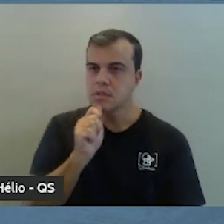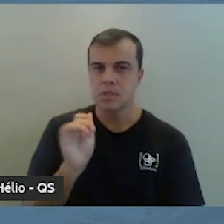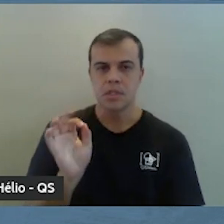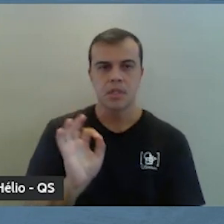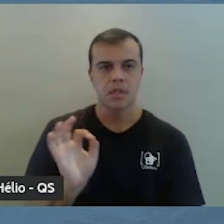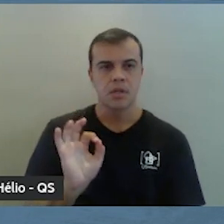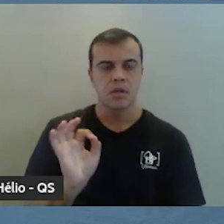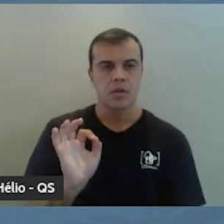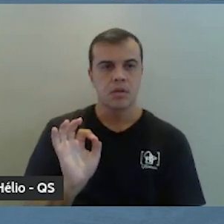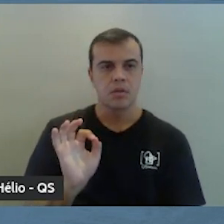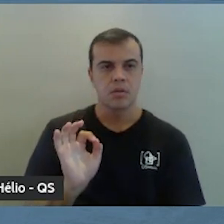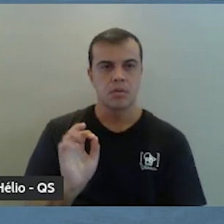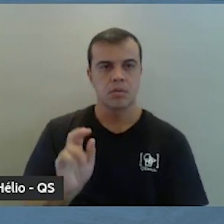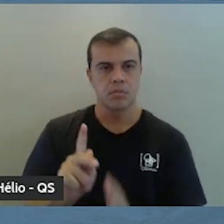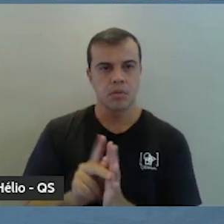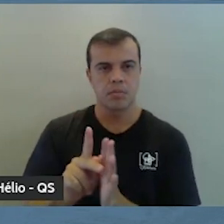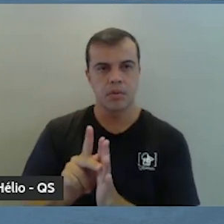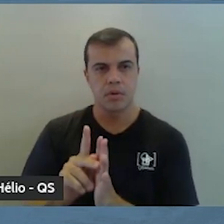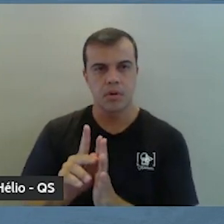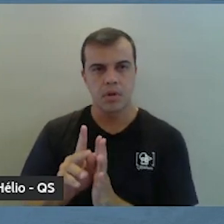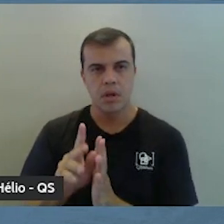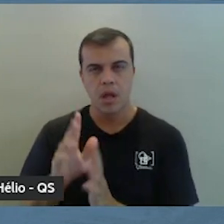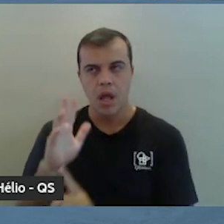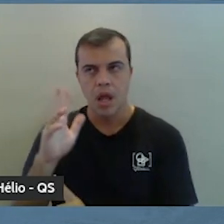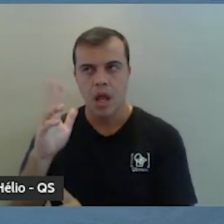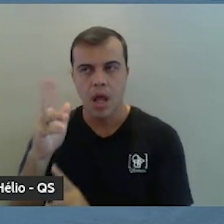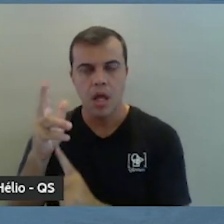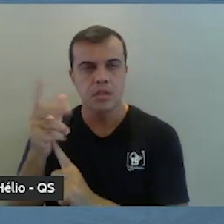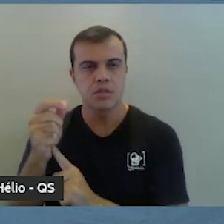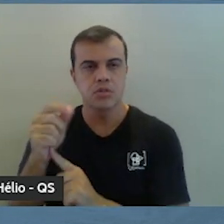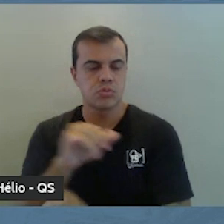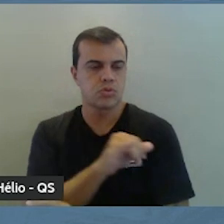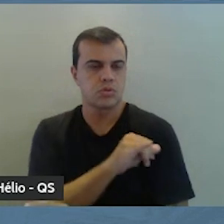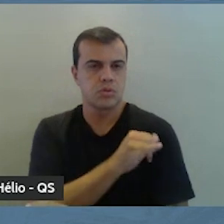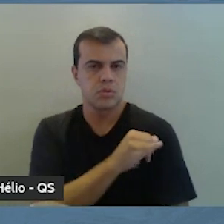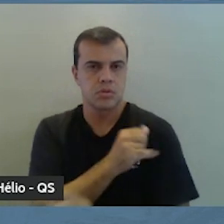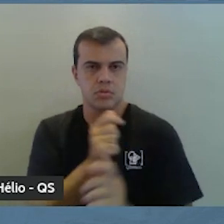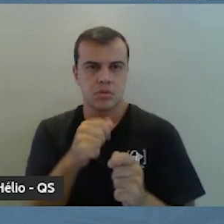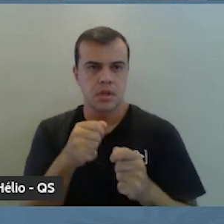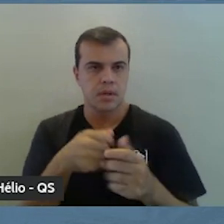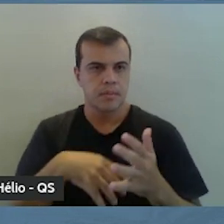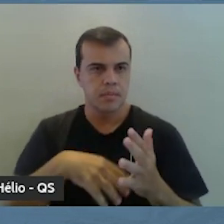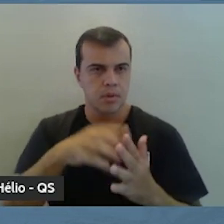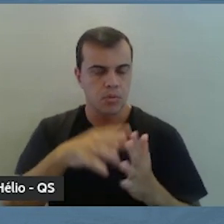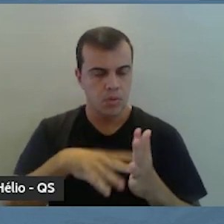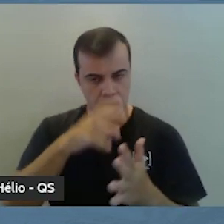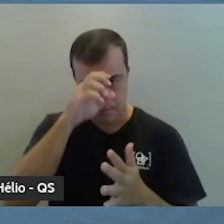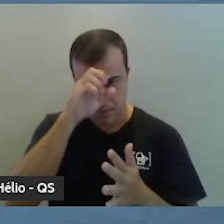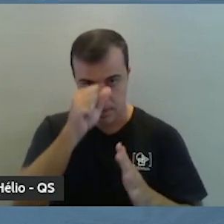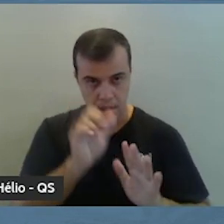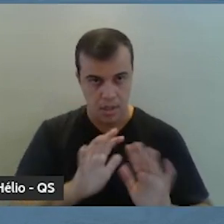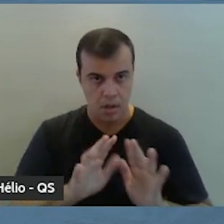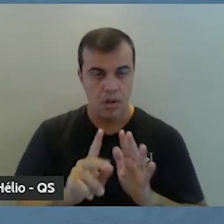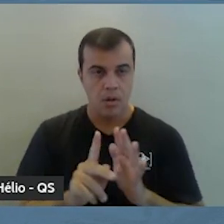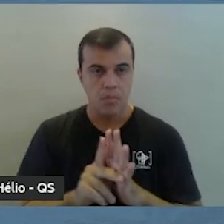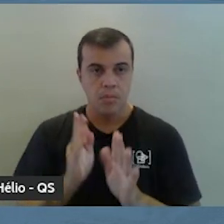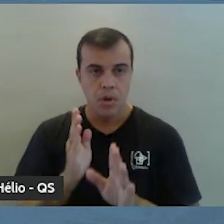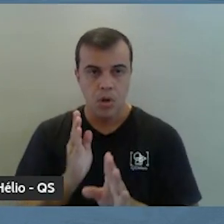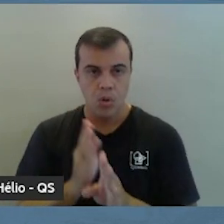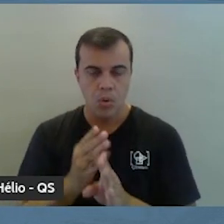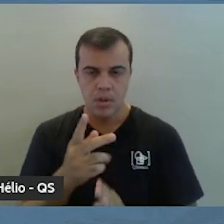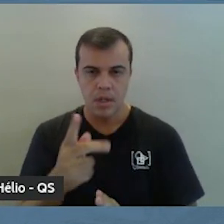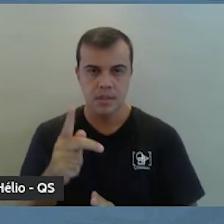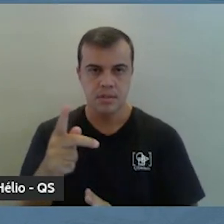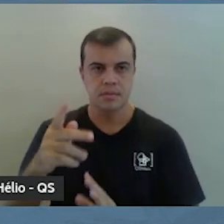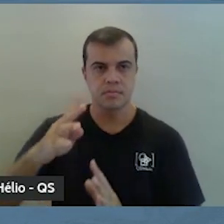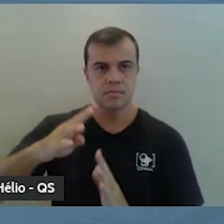a Academia de Belas Artes, no Rio de Janeiro, fazer pintura, aprender pintura. Ela encontra com esse